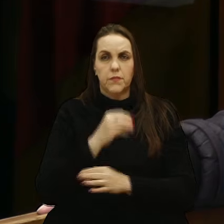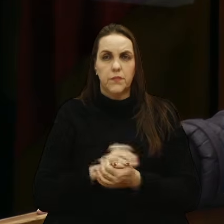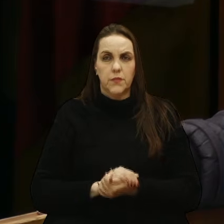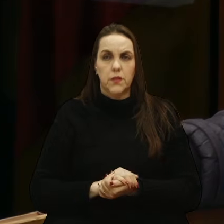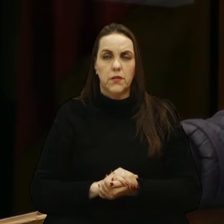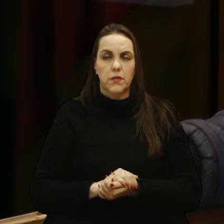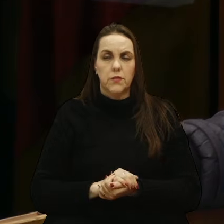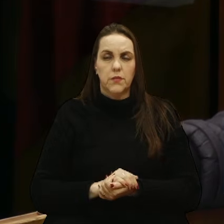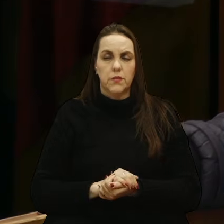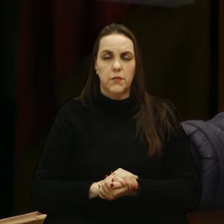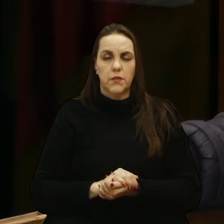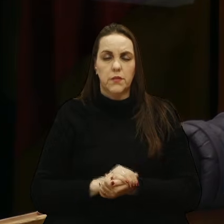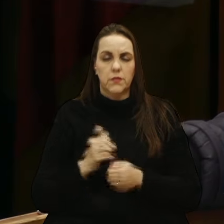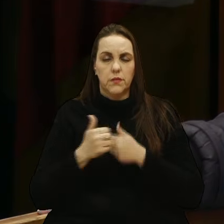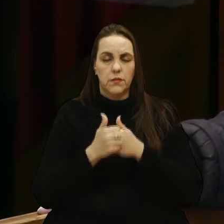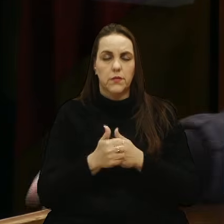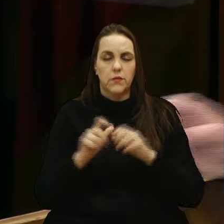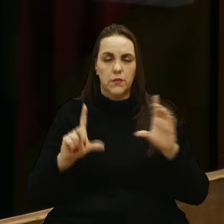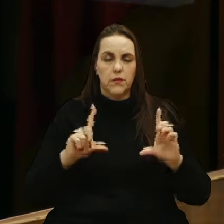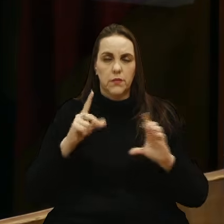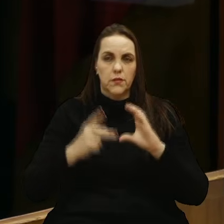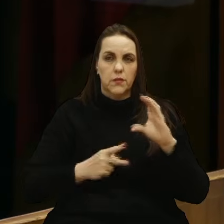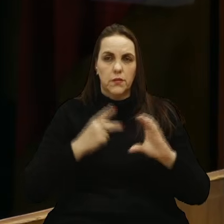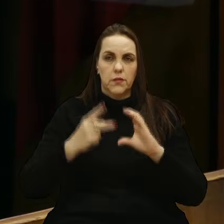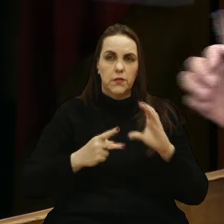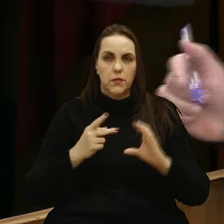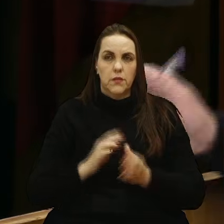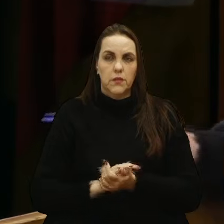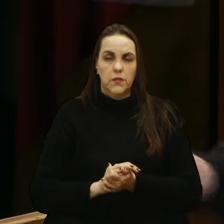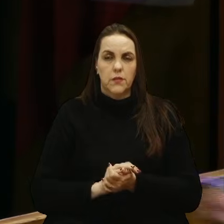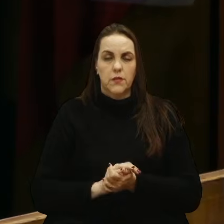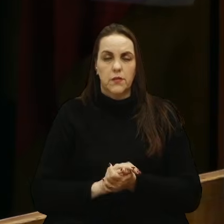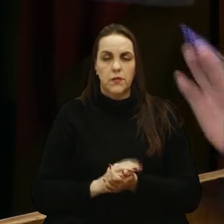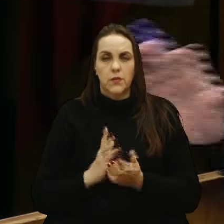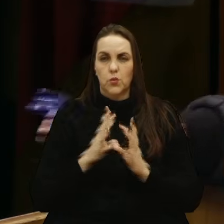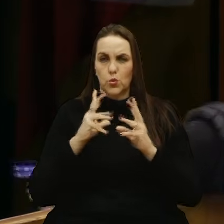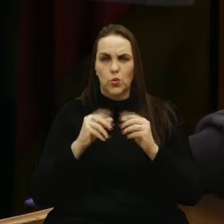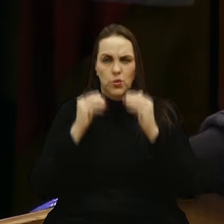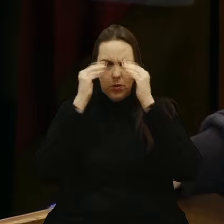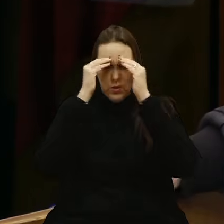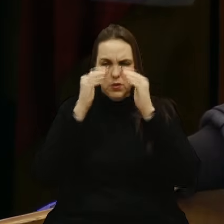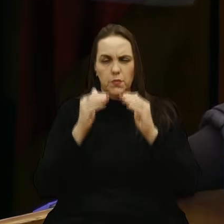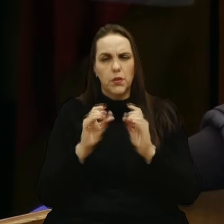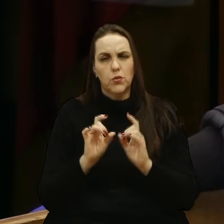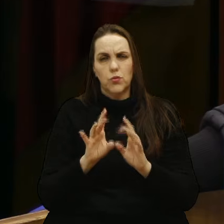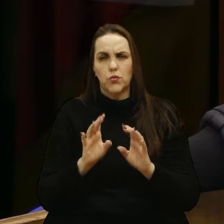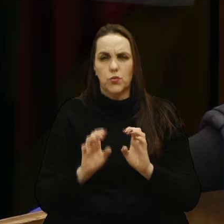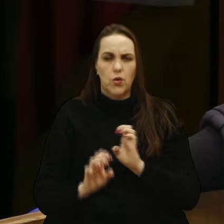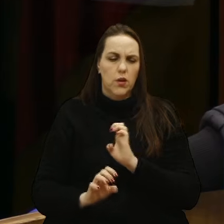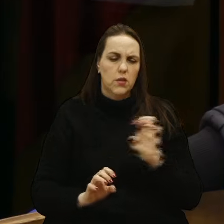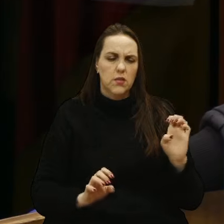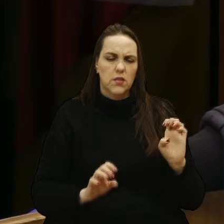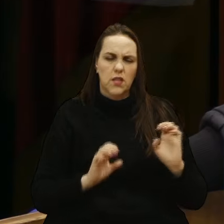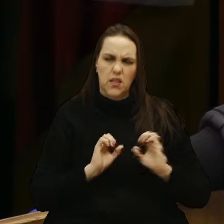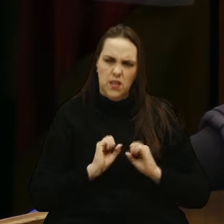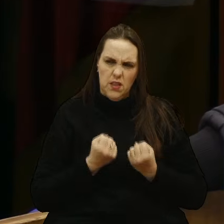nos acompanham pela TV Câmara, que parece que, com todo respeito, é só a esquerda que defende o trabalhador.